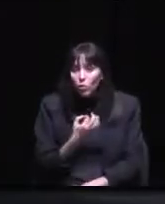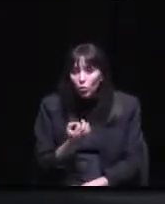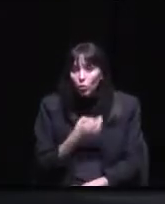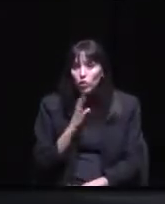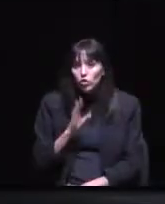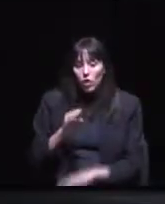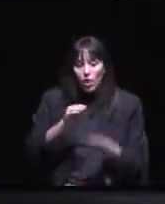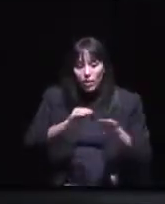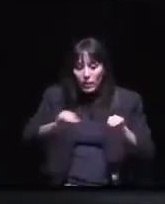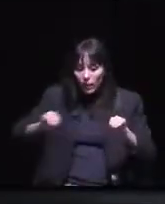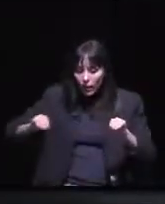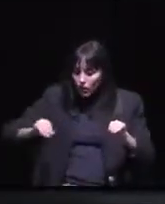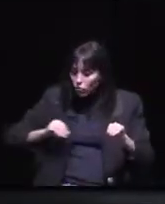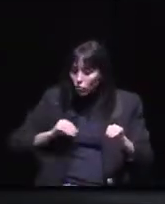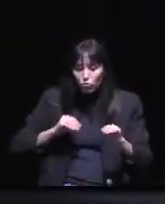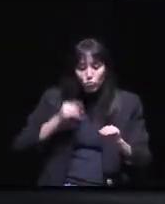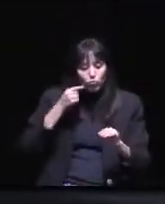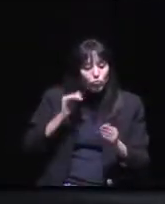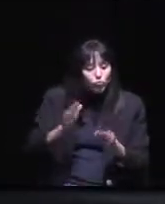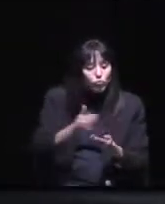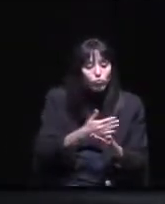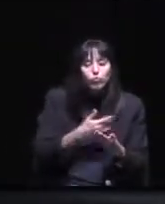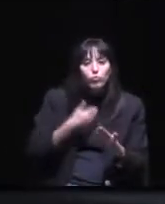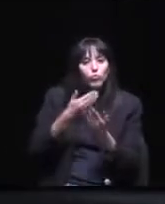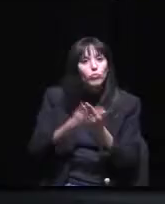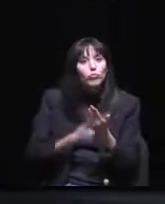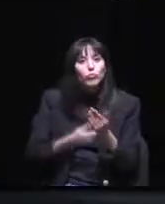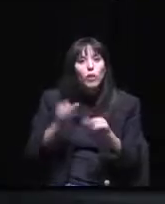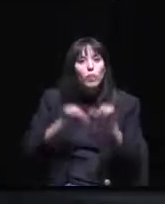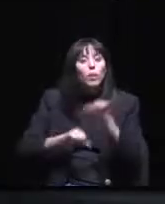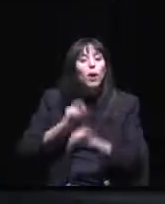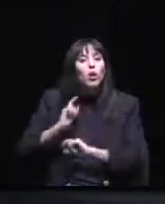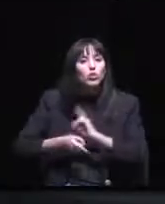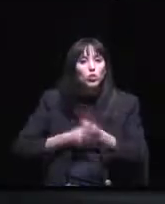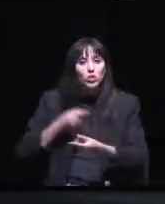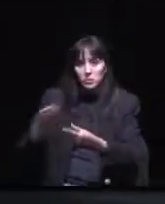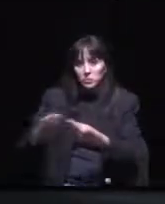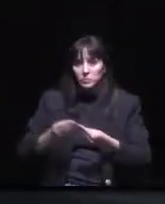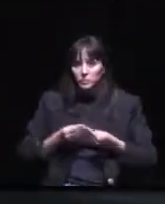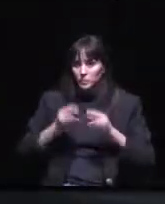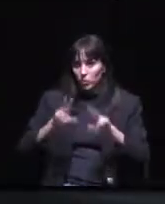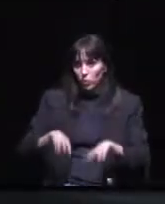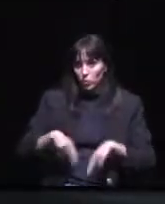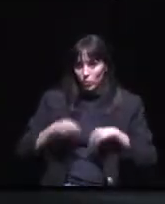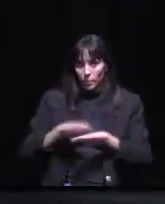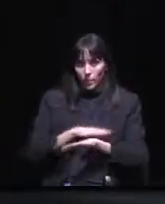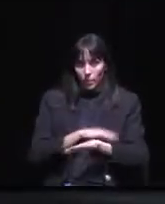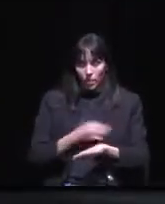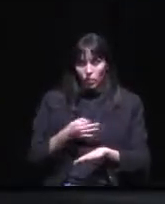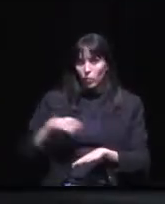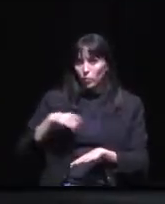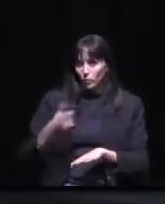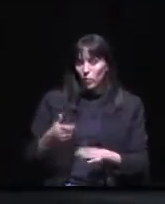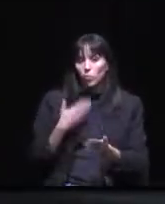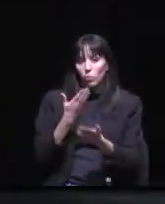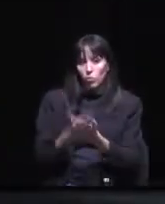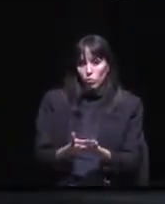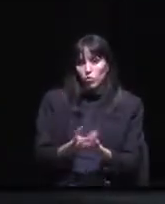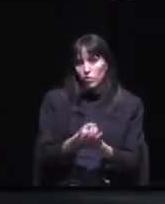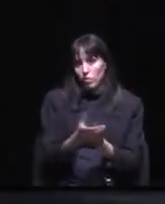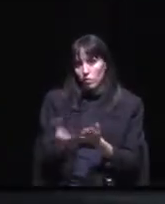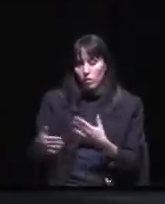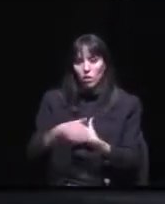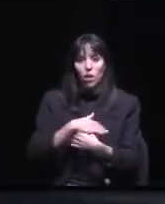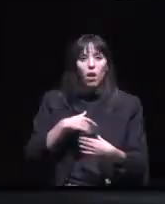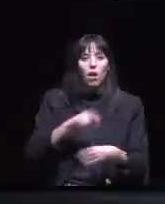vários terrenos e nunca os recebemos. Neste mandato, por iniciativa dos verdes, foram aprovadas várias propostas na área